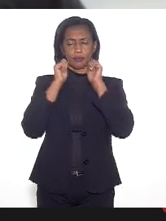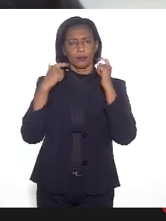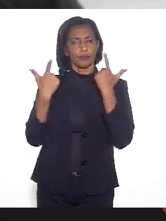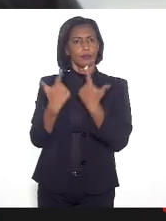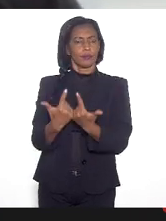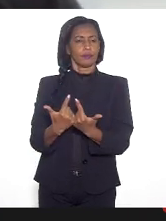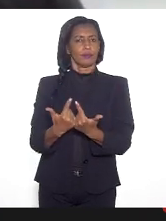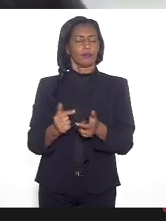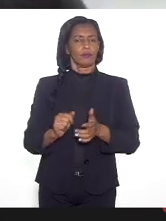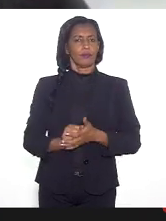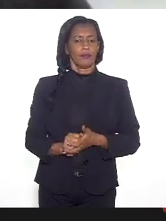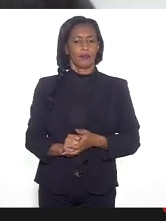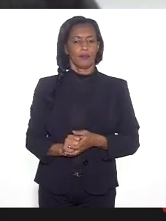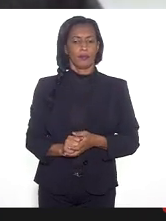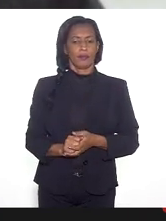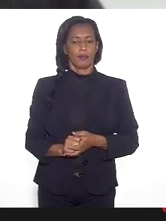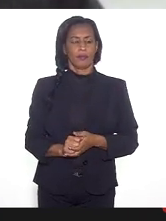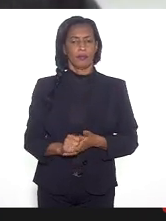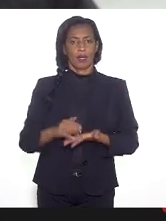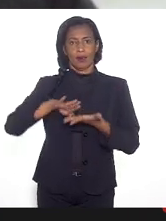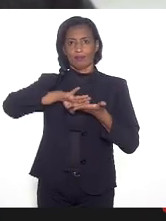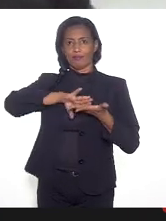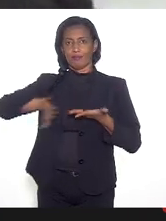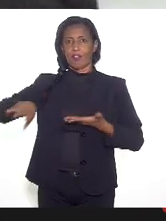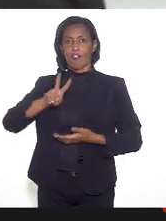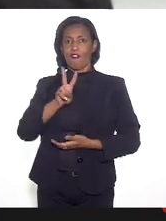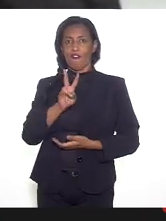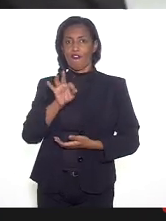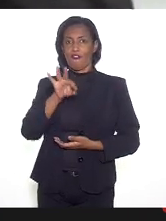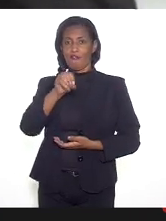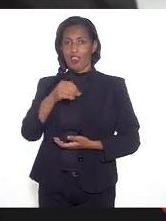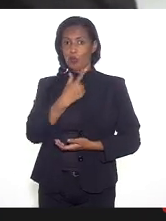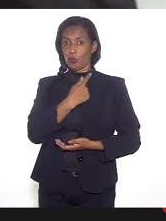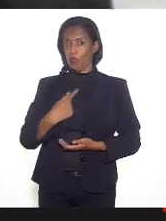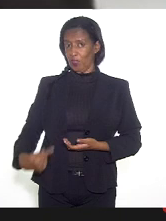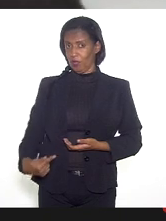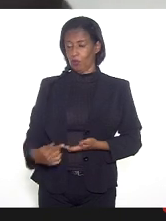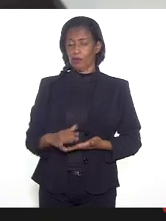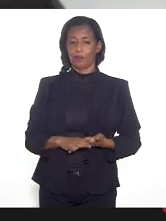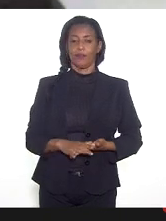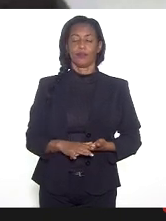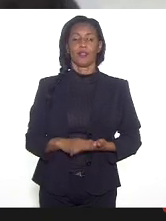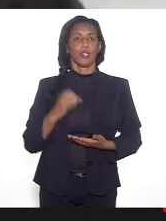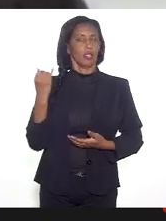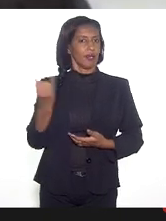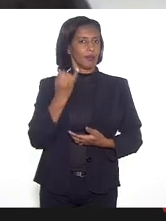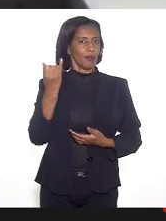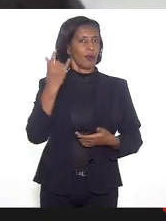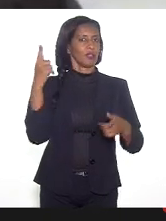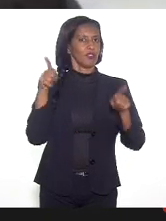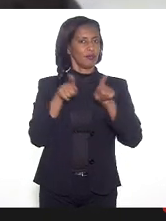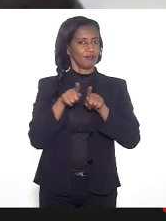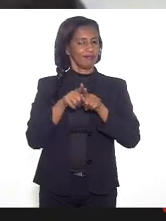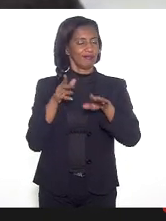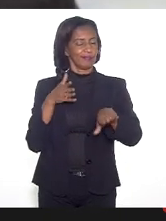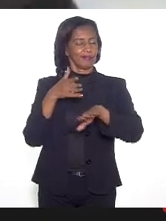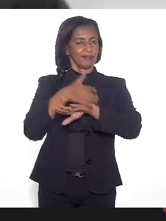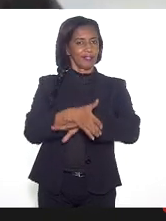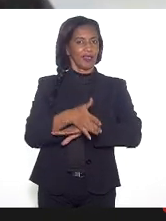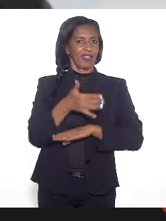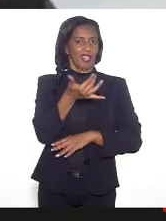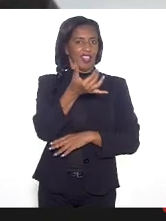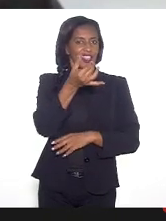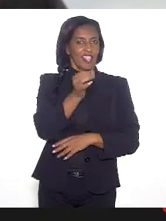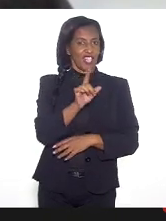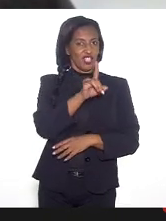Legislativa, ela rejeitou o veto do governador, derrubou o veto, e é importante também a gente adentrar daqui a 10